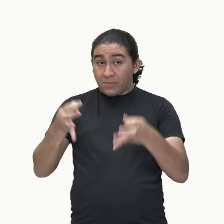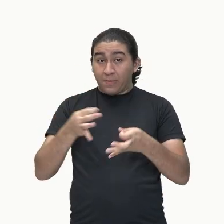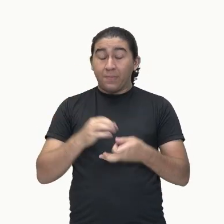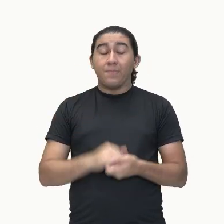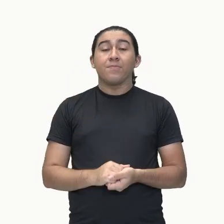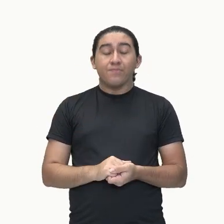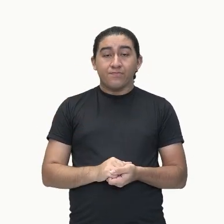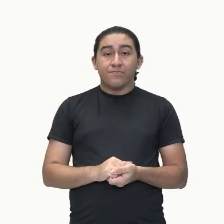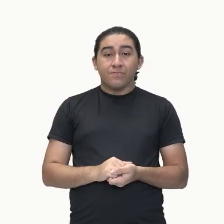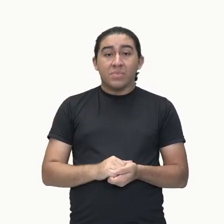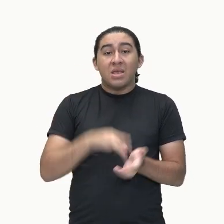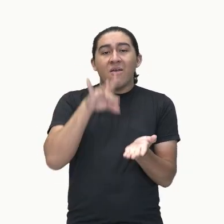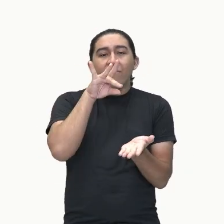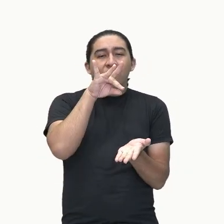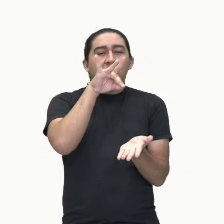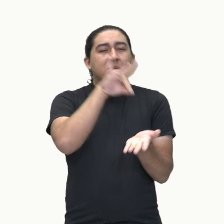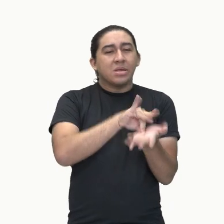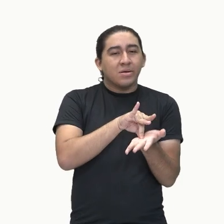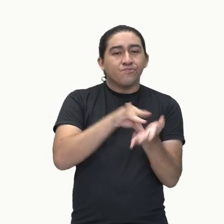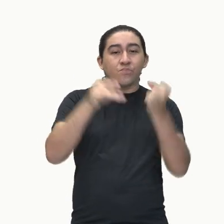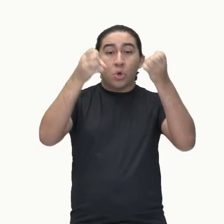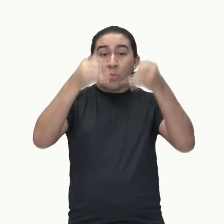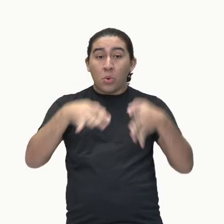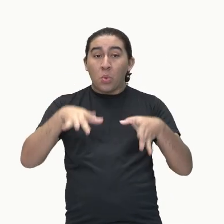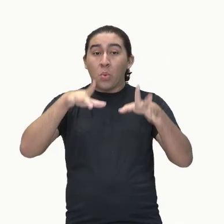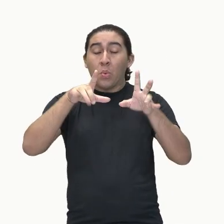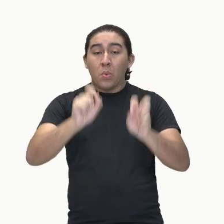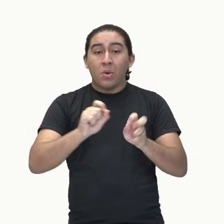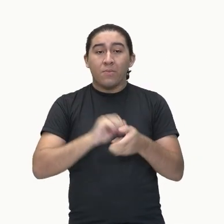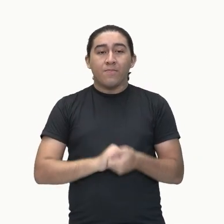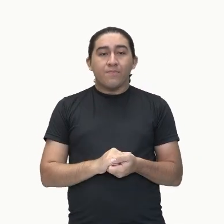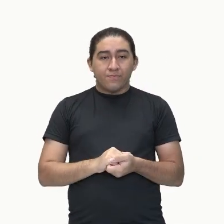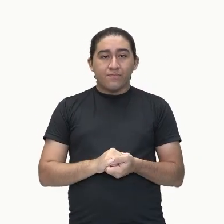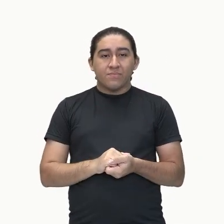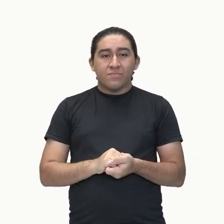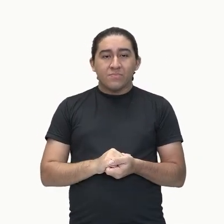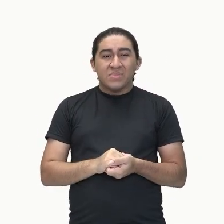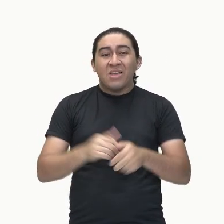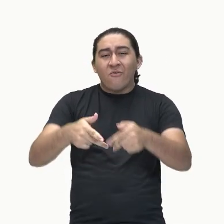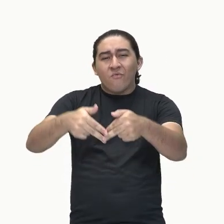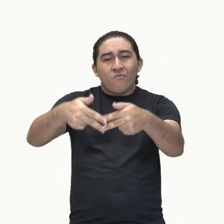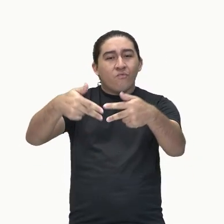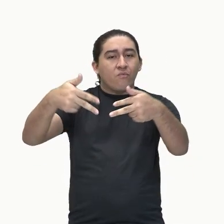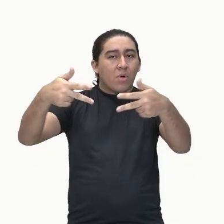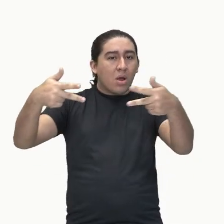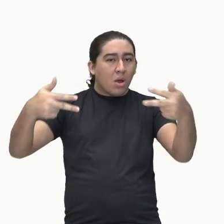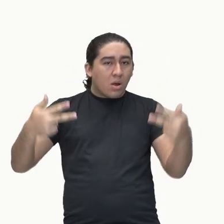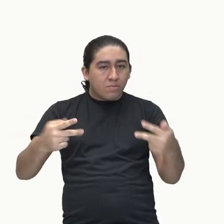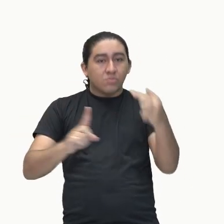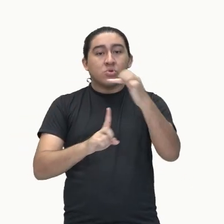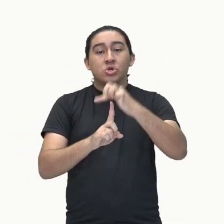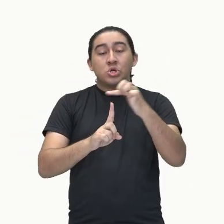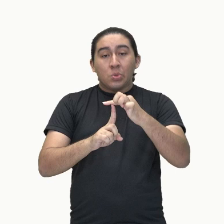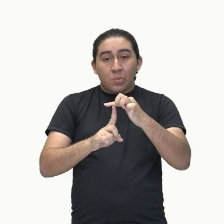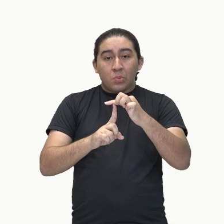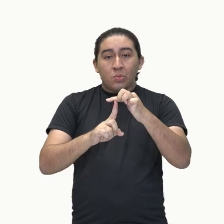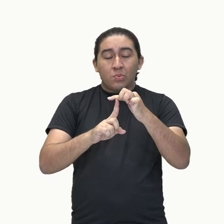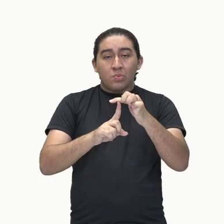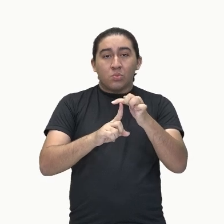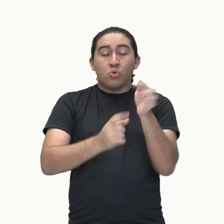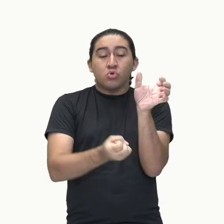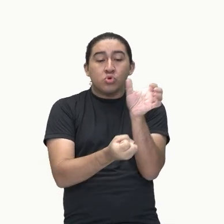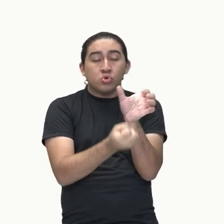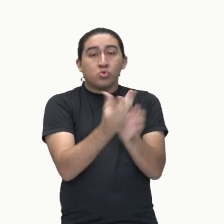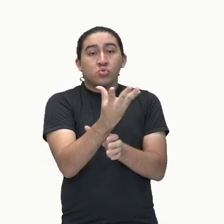verdade nua manda dizer entre as raças de variado matiz, formadoras